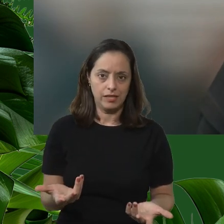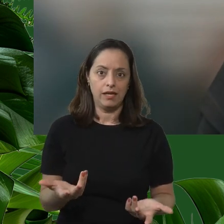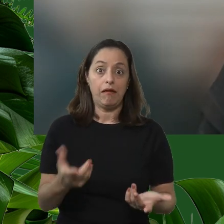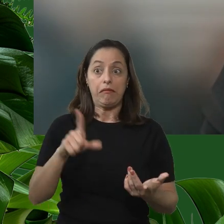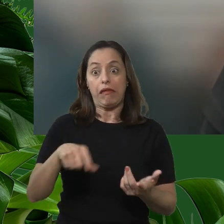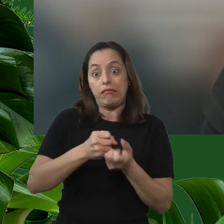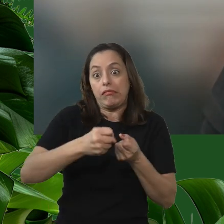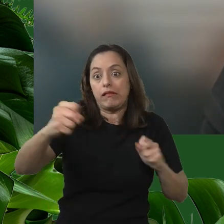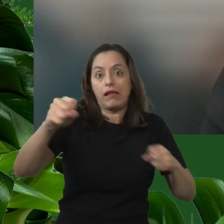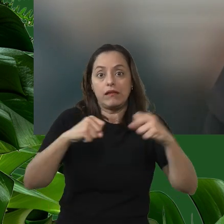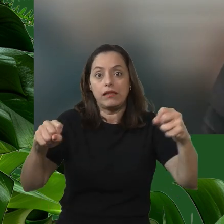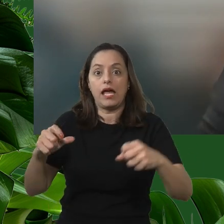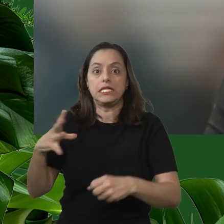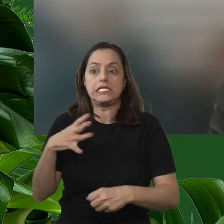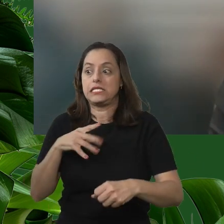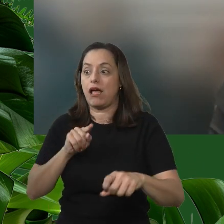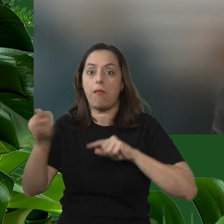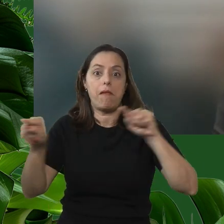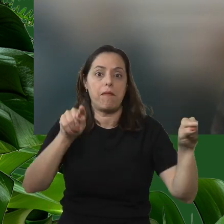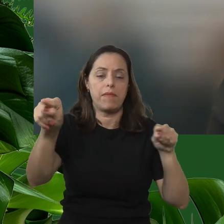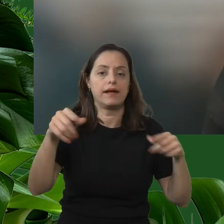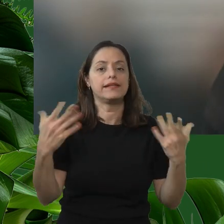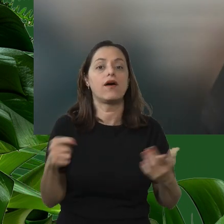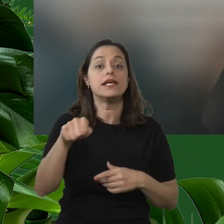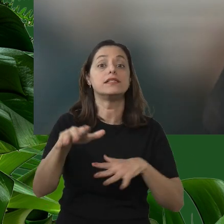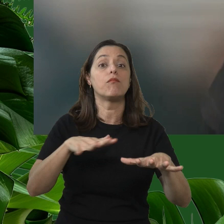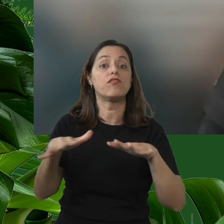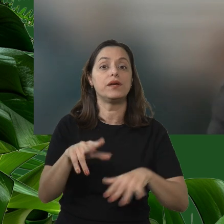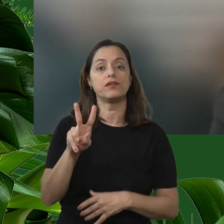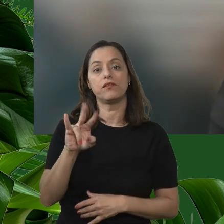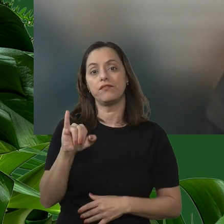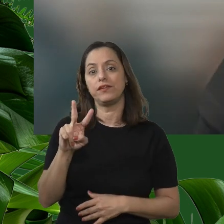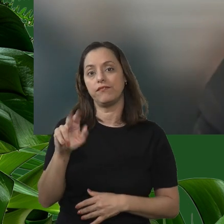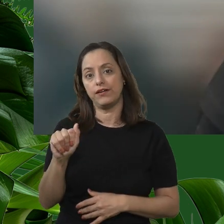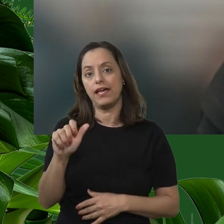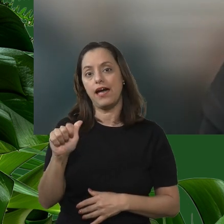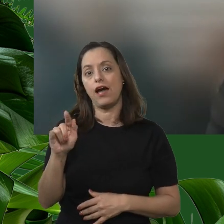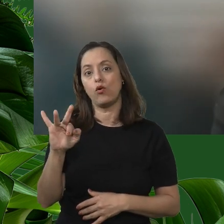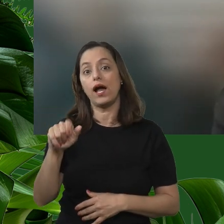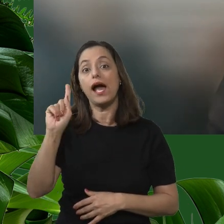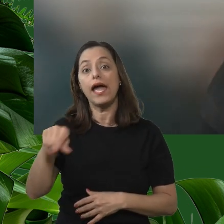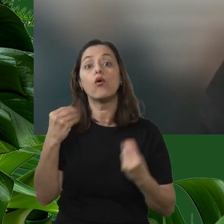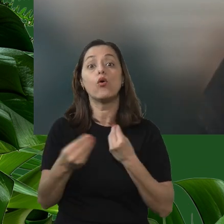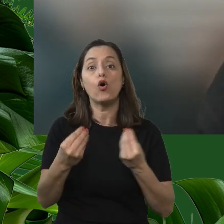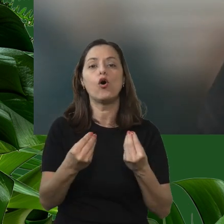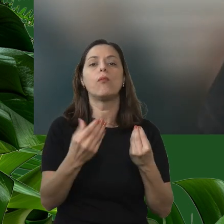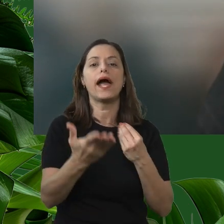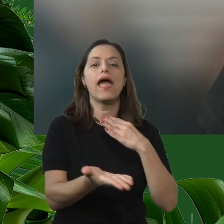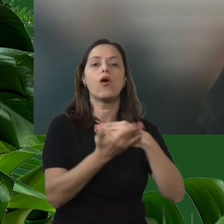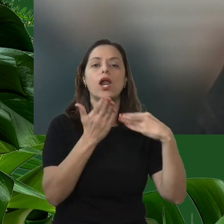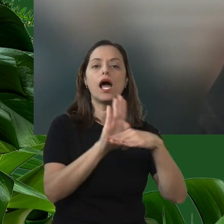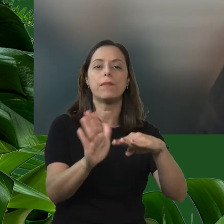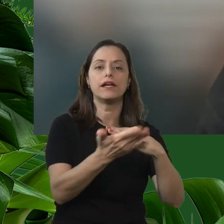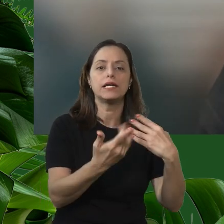tão grandes e tão estratégicos, né? Então, o movimento Viva Água parte de uma premissa de impacto coletivo, de atuação colaborativa com